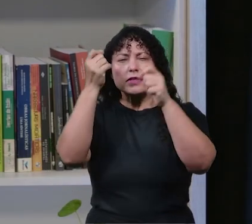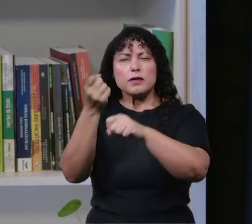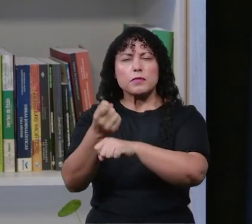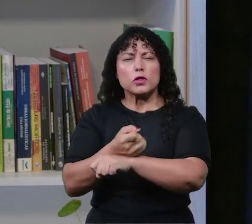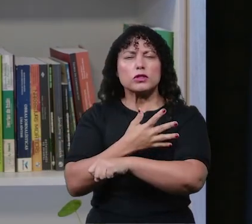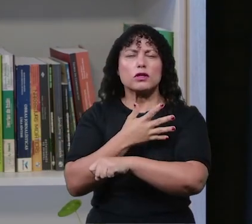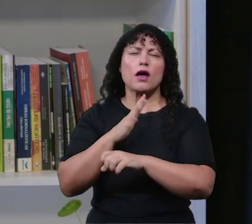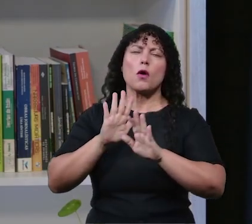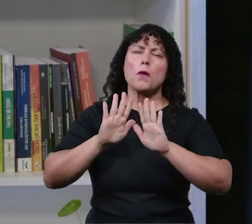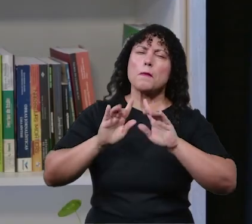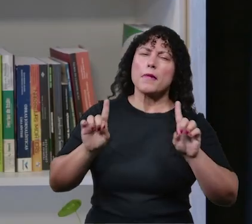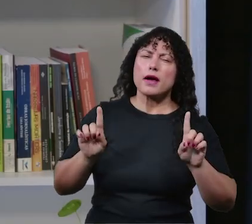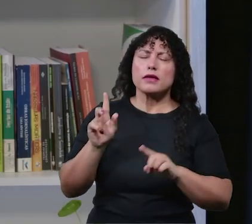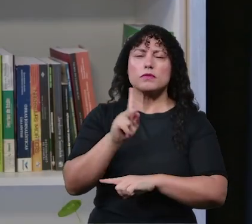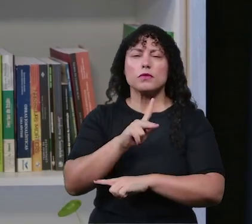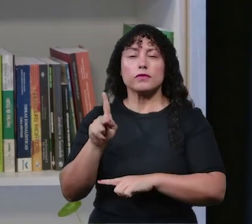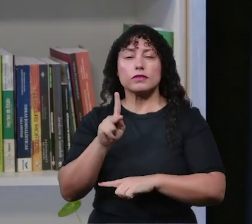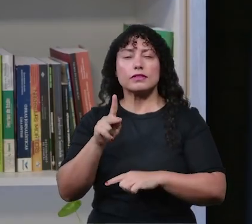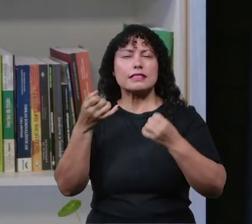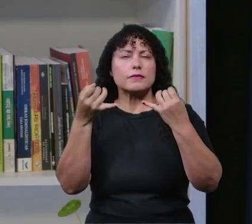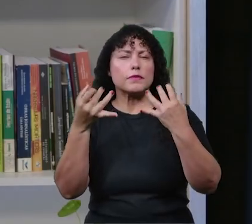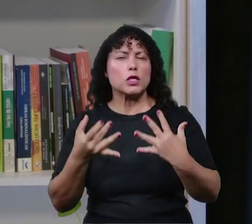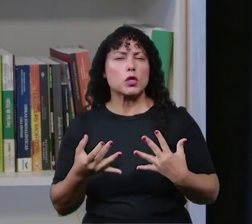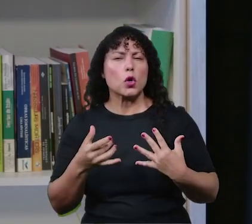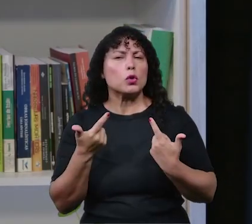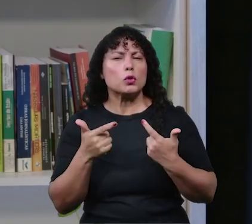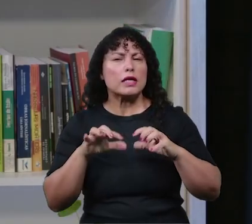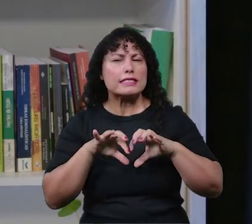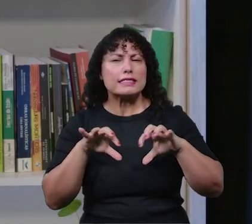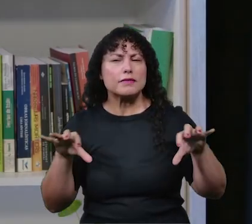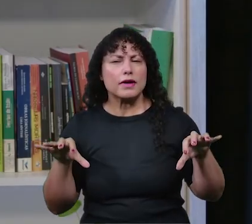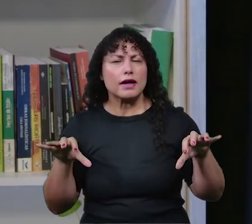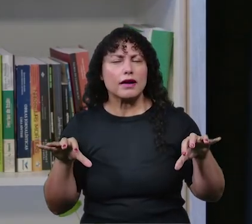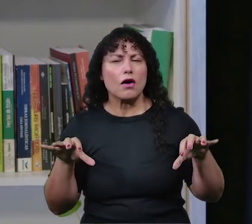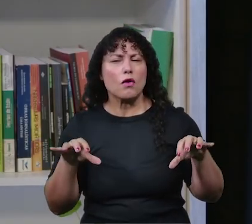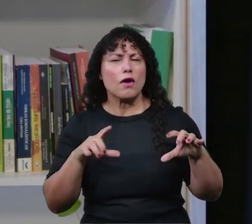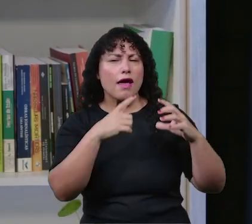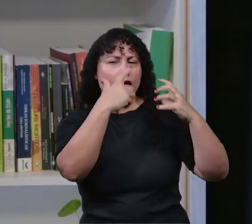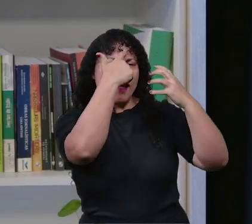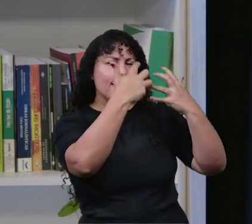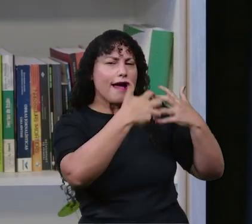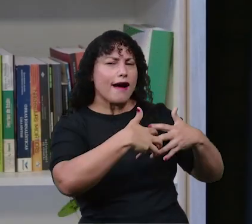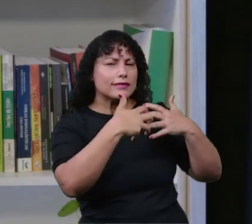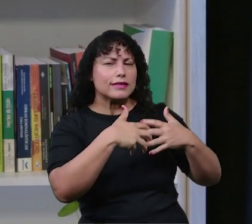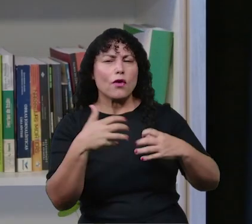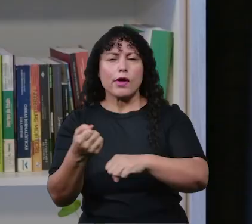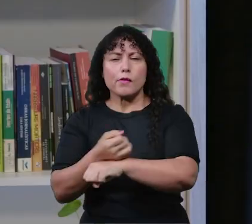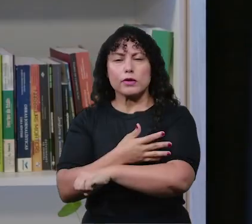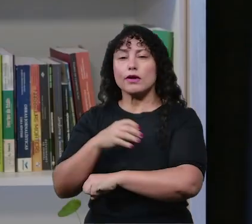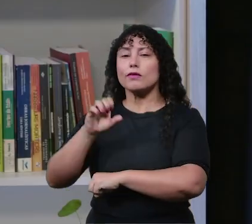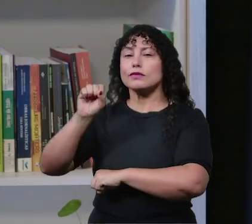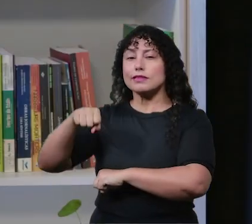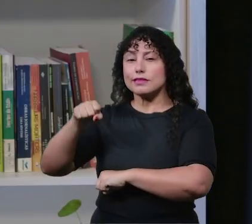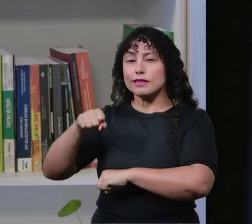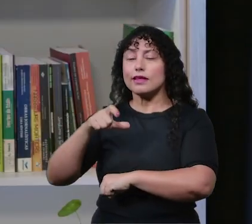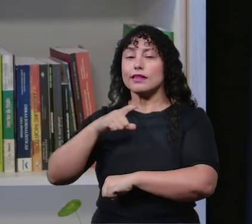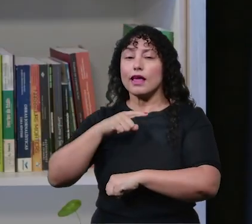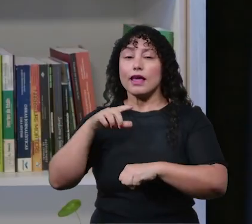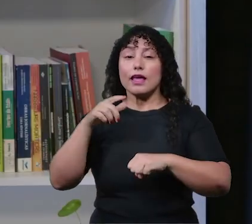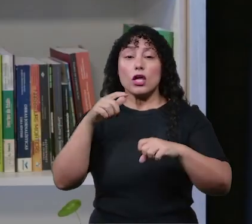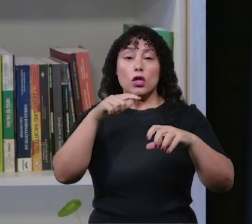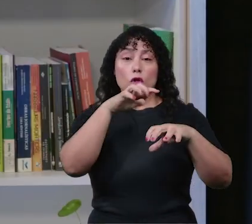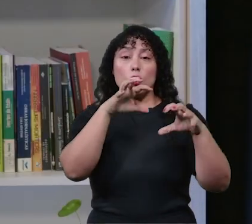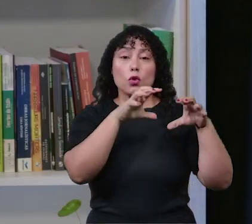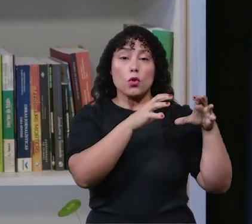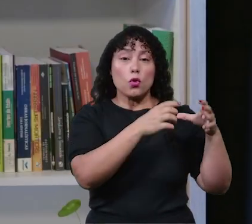enfim. Ah, professor, mas você acabou de dizer que não tem separação entre razão e emoção. Sim, a gente tem